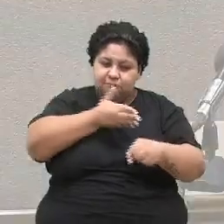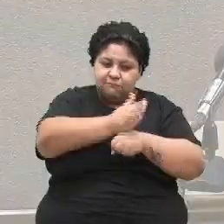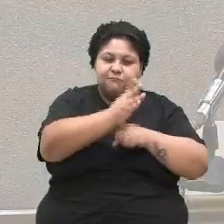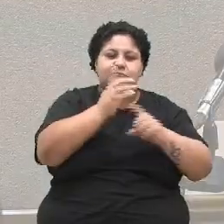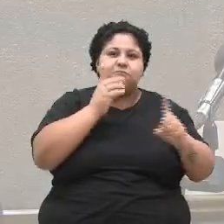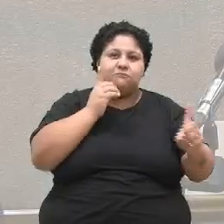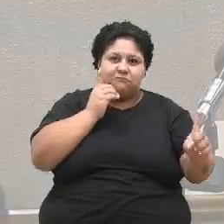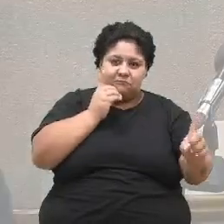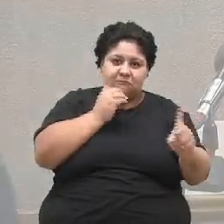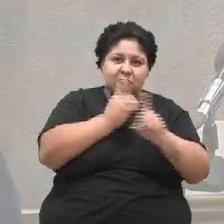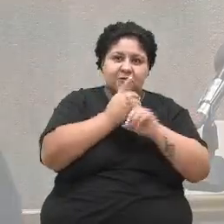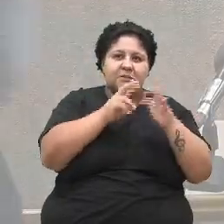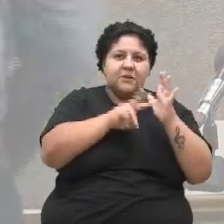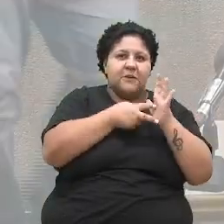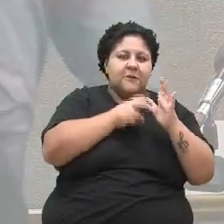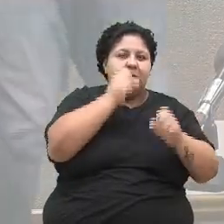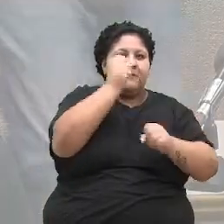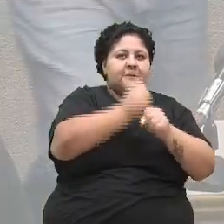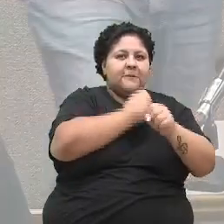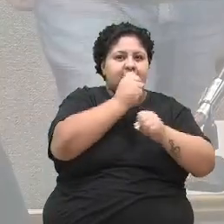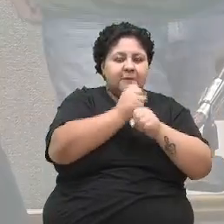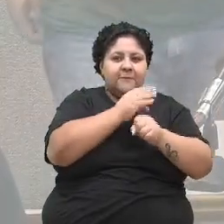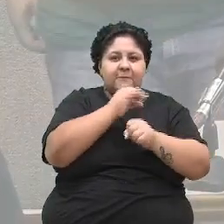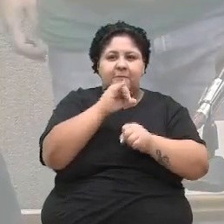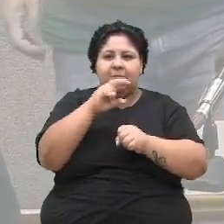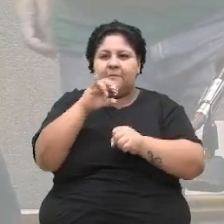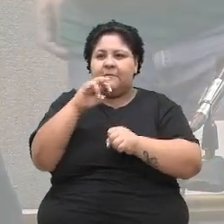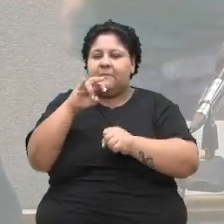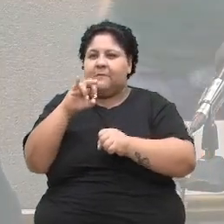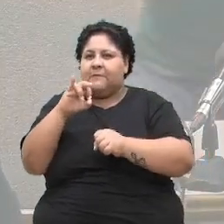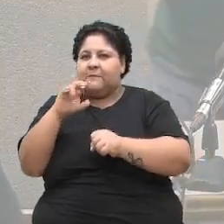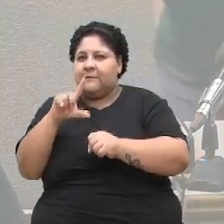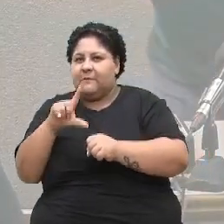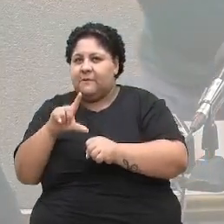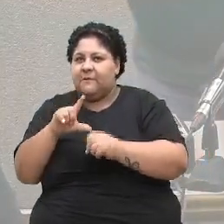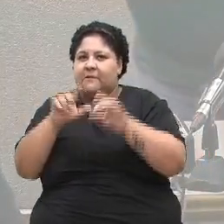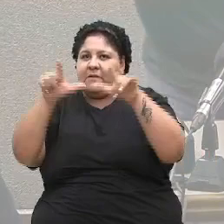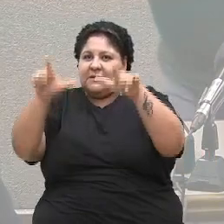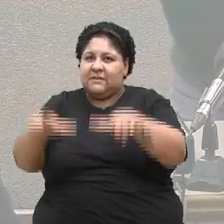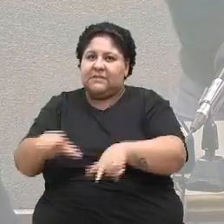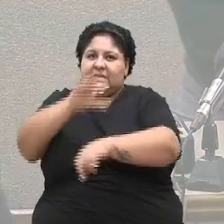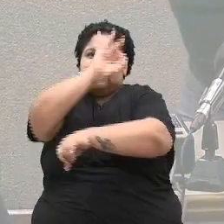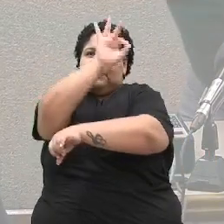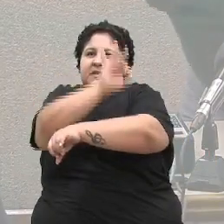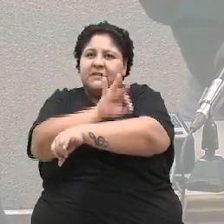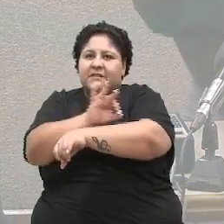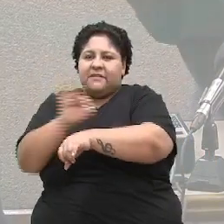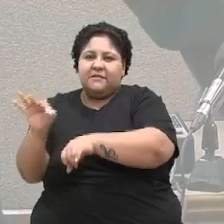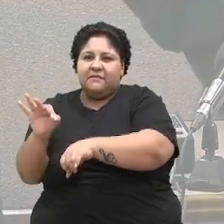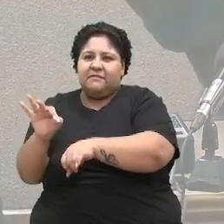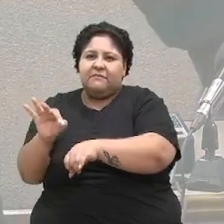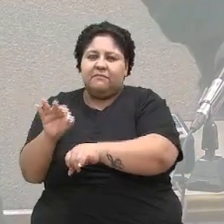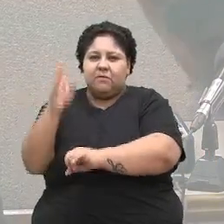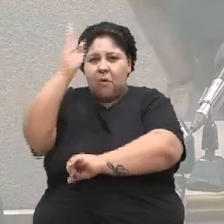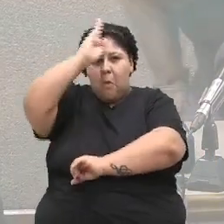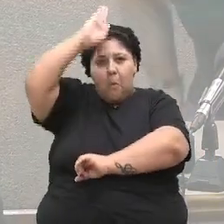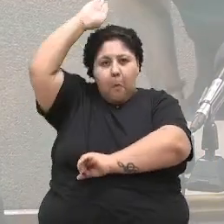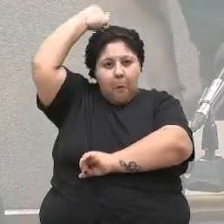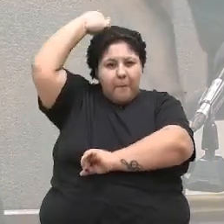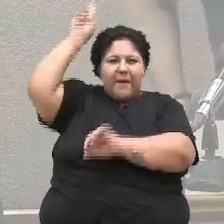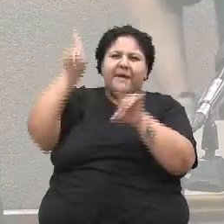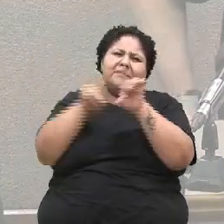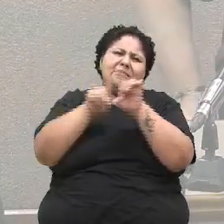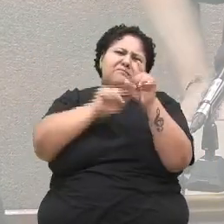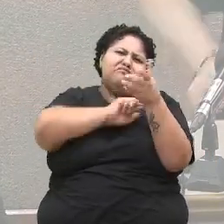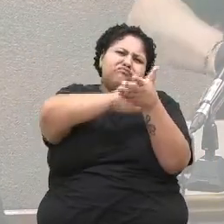que é o Sindicato da Construção Civil, MOB Caxias, Sala de Arquitetos, CAL, CREA, Bombeiros Militares. Então, é um